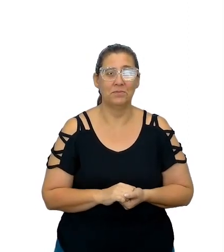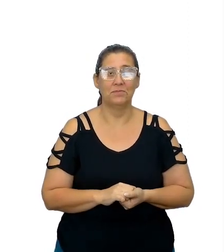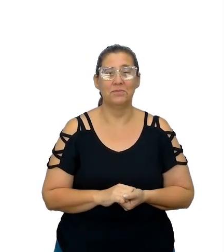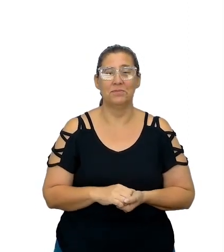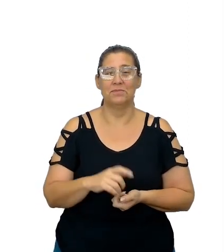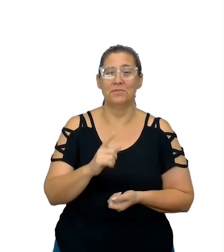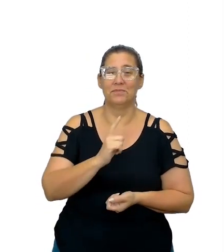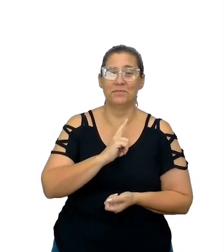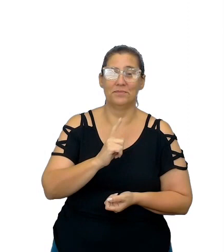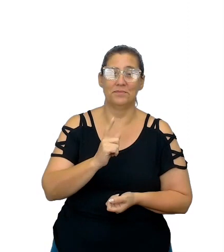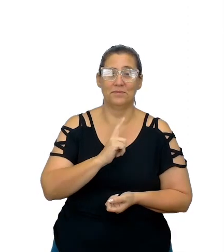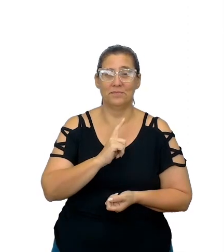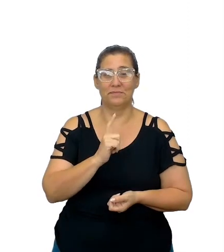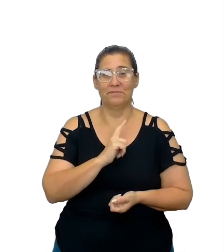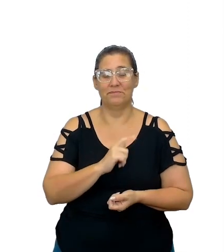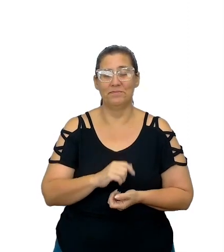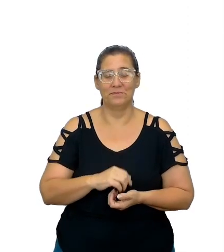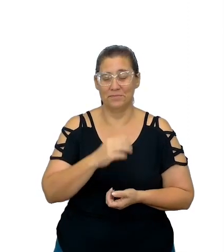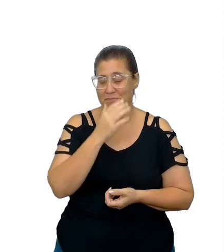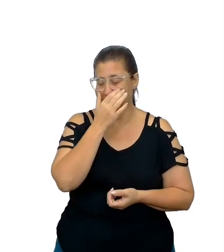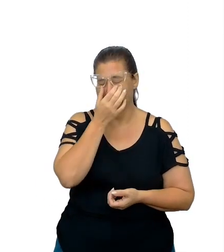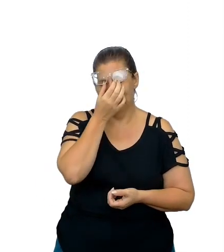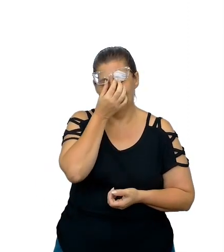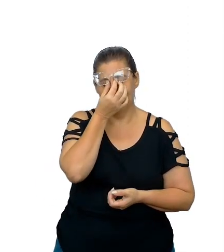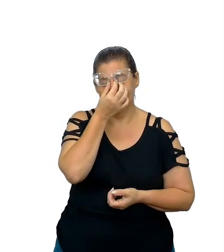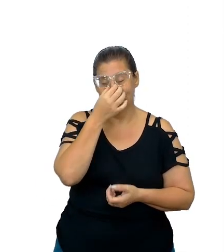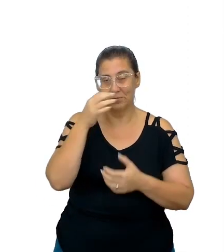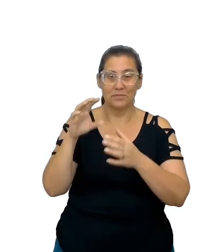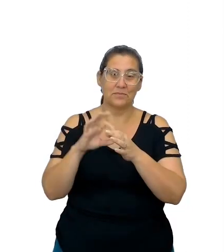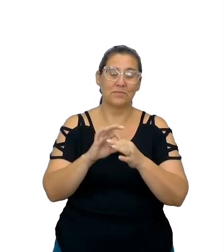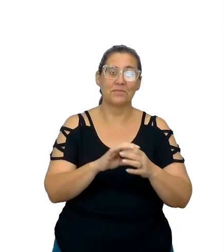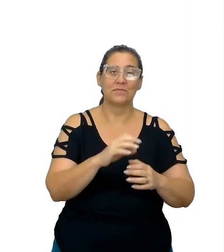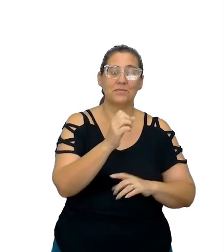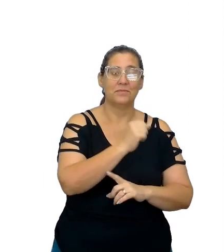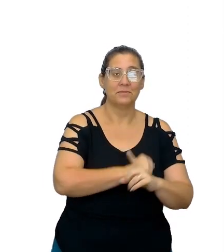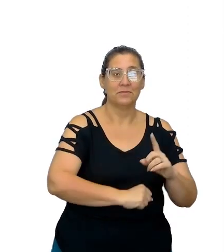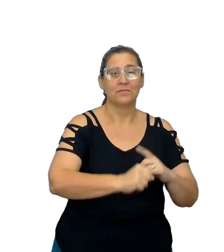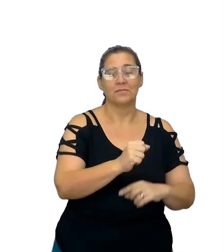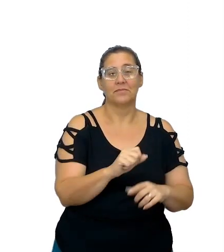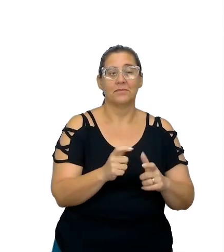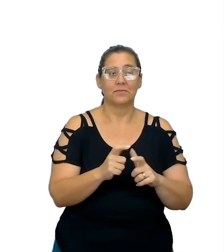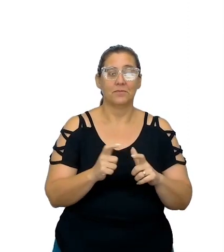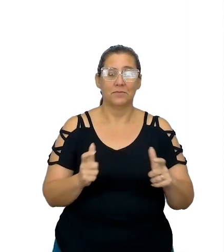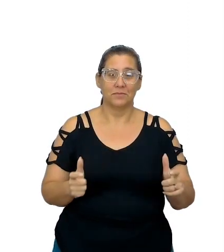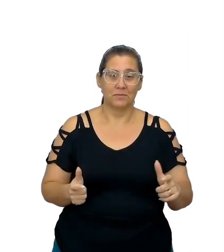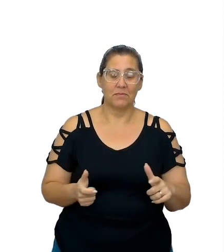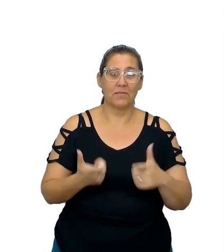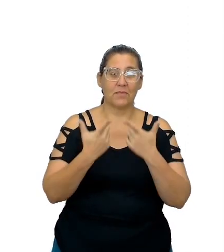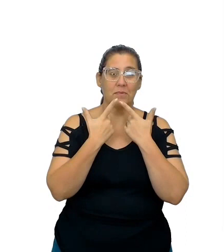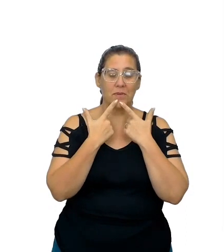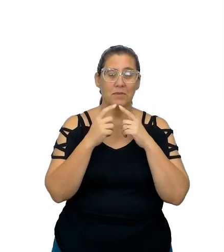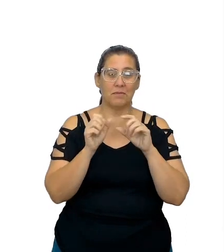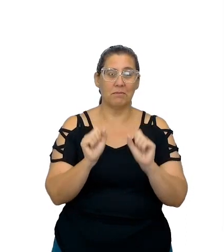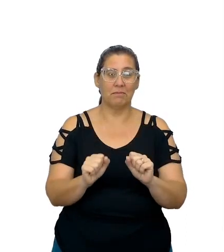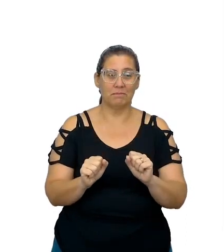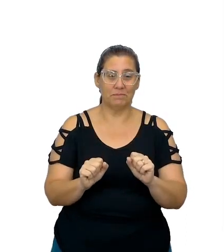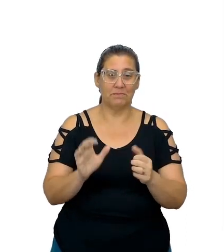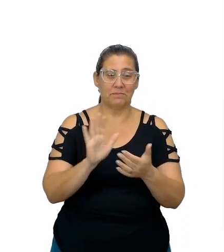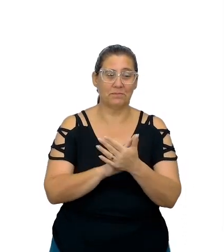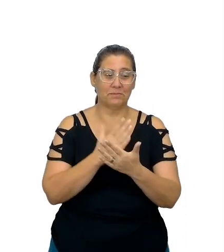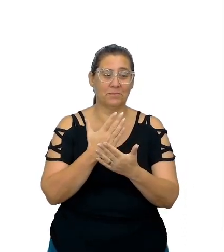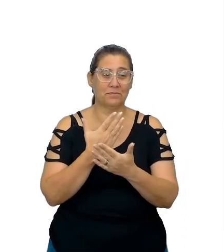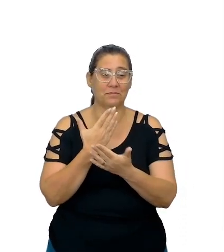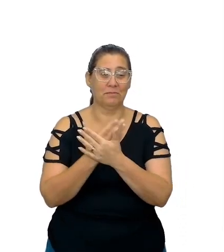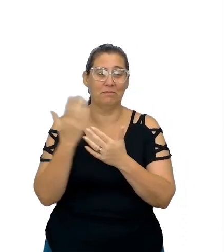aluno conheça o gênero, conheça o contexto social do gênero, amplie seu repertório linguístico, né,